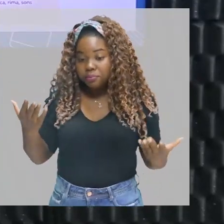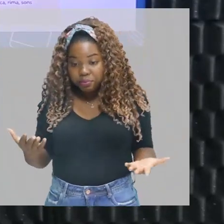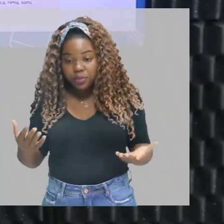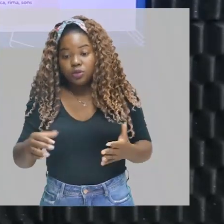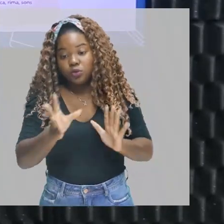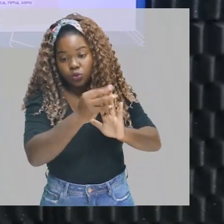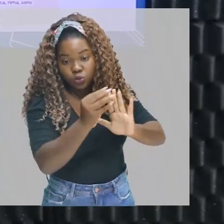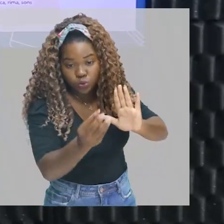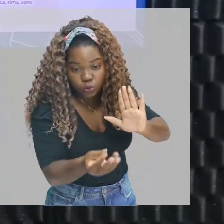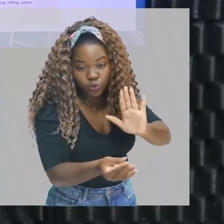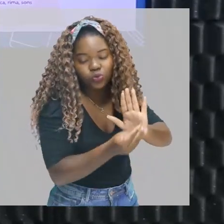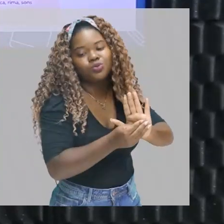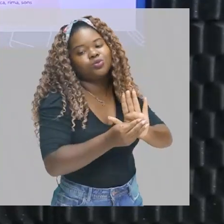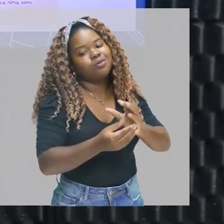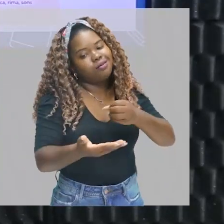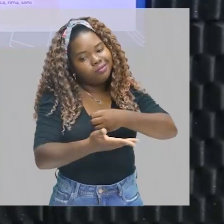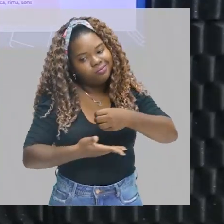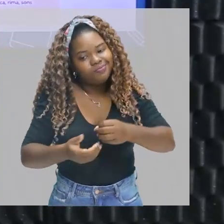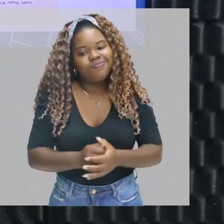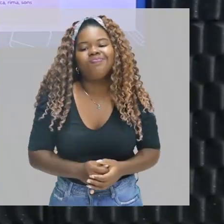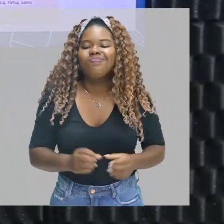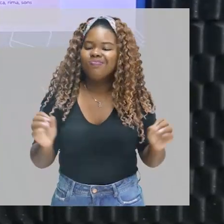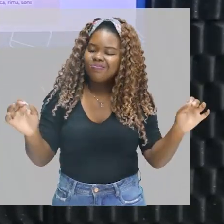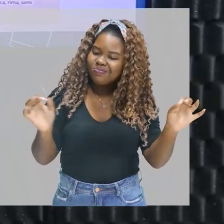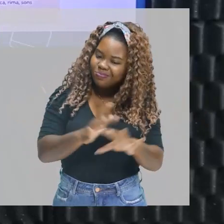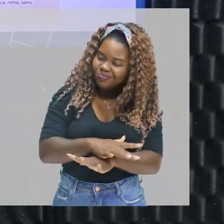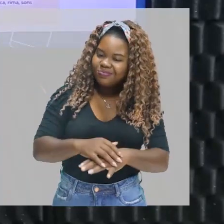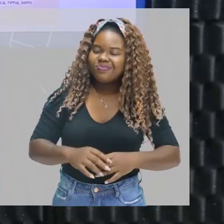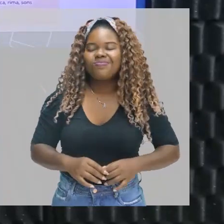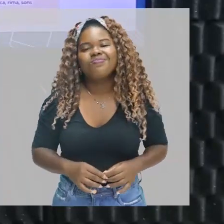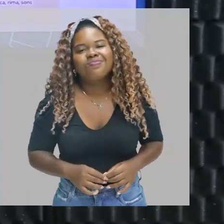aprendendo esses conteúdos que são bem básicos. Então é isso,